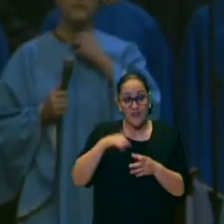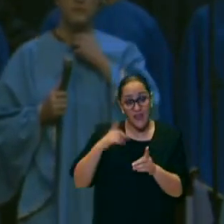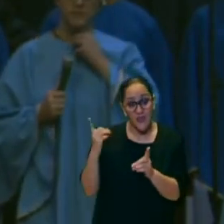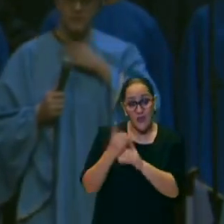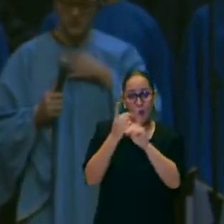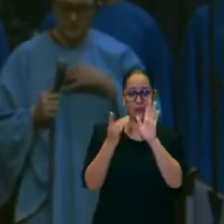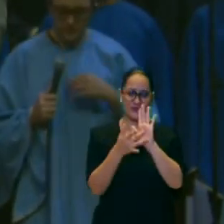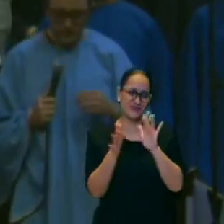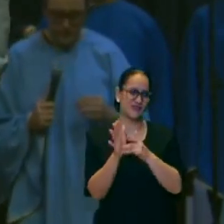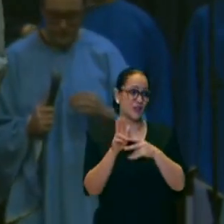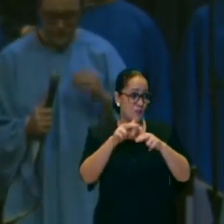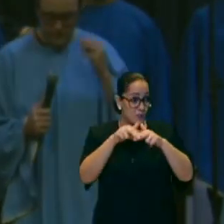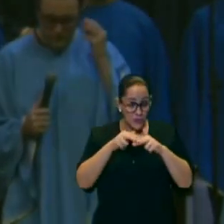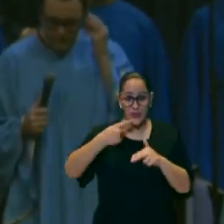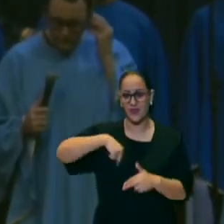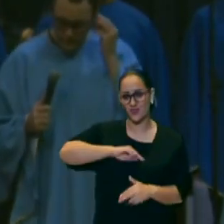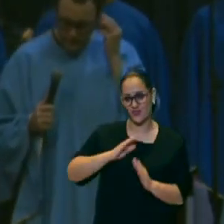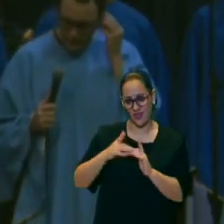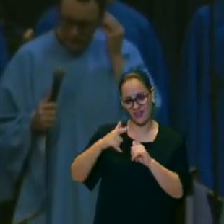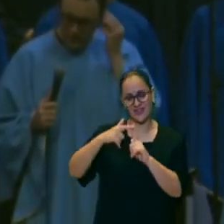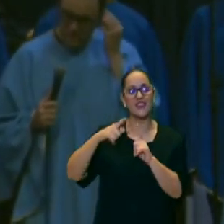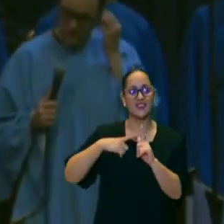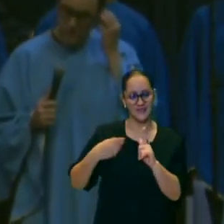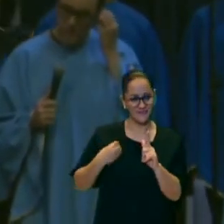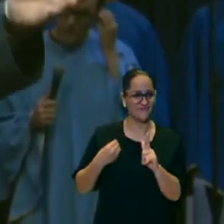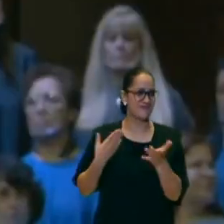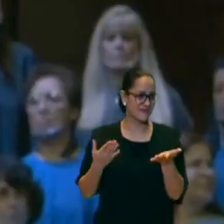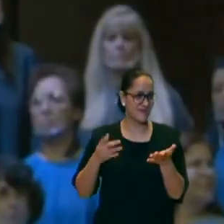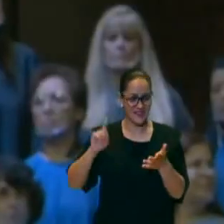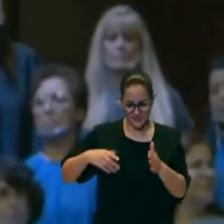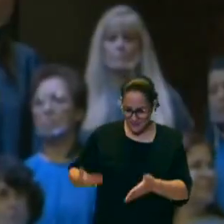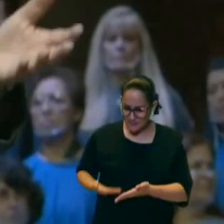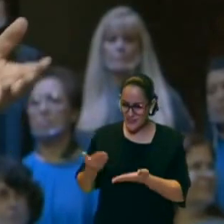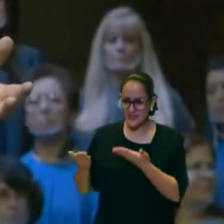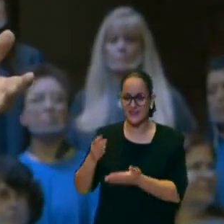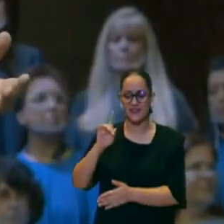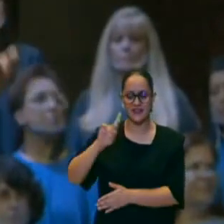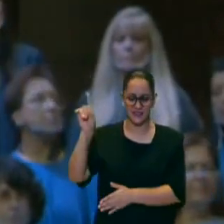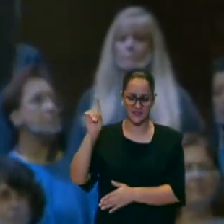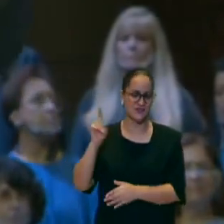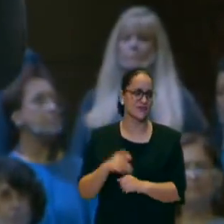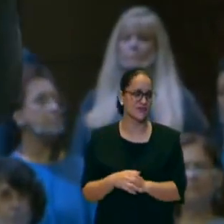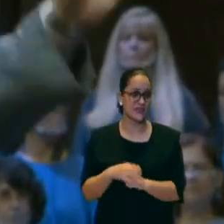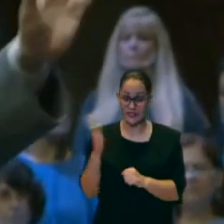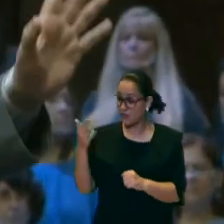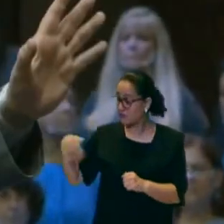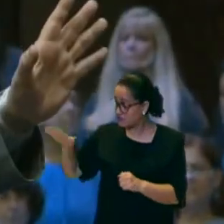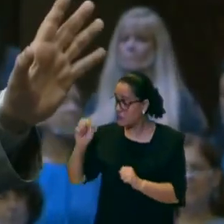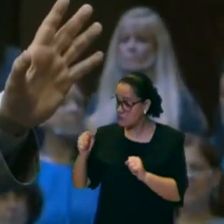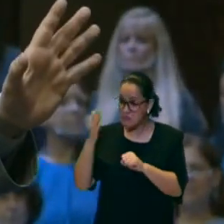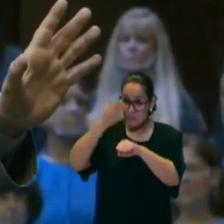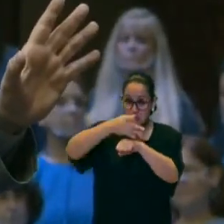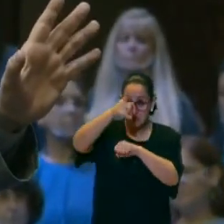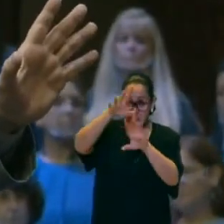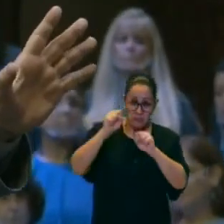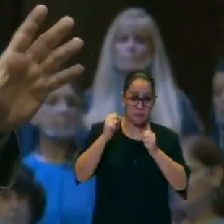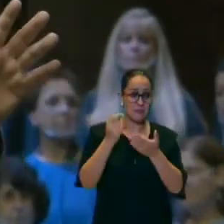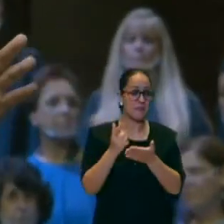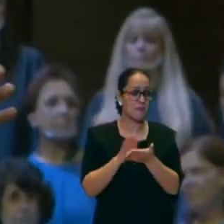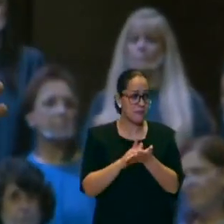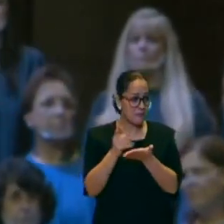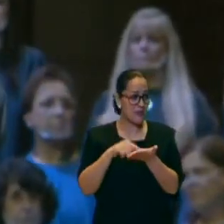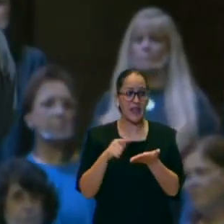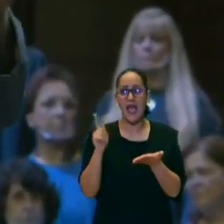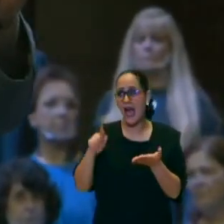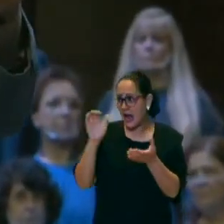Jesus. É para isso que nós existimos, tá? Para servir ao Senhor Jesus, honrar o nome dele. Passa lá e leva a sua Bíblia, tá? Mas